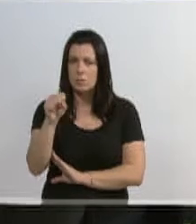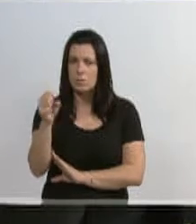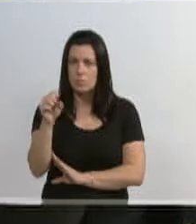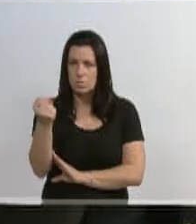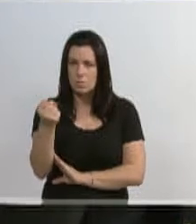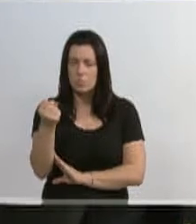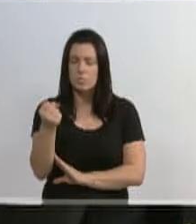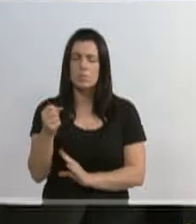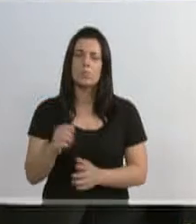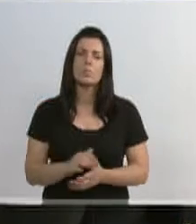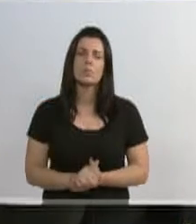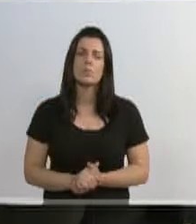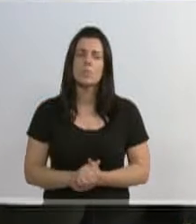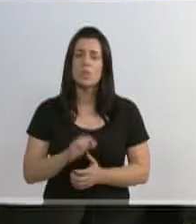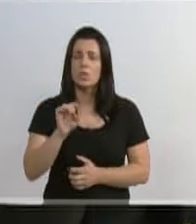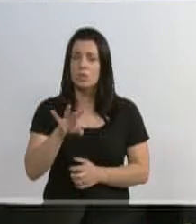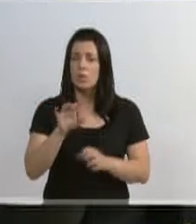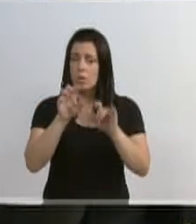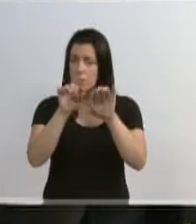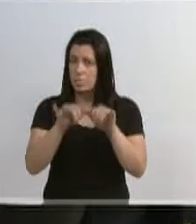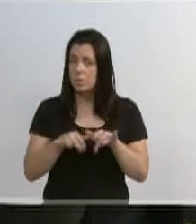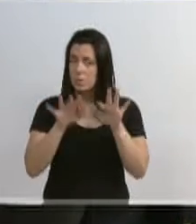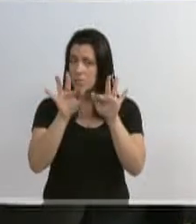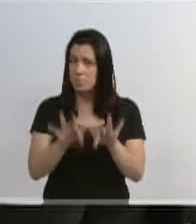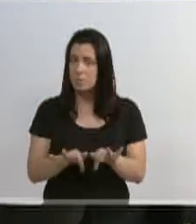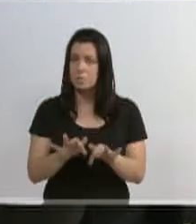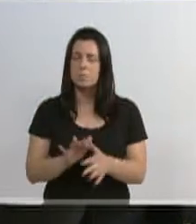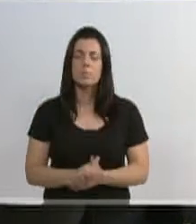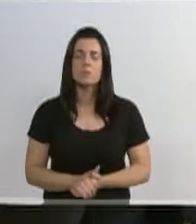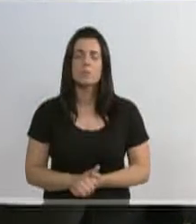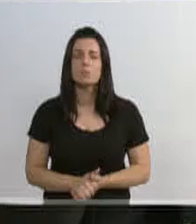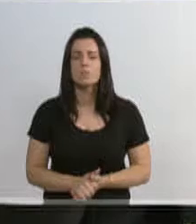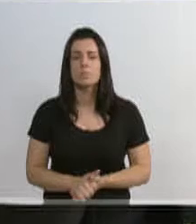1688. Somente redações finais.